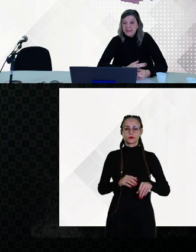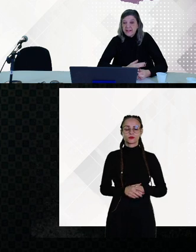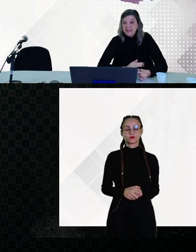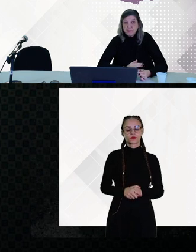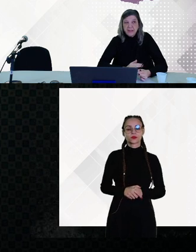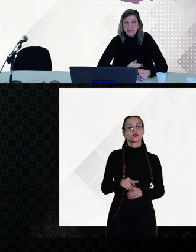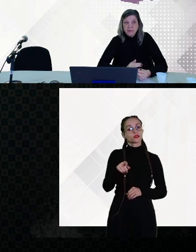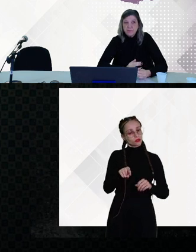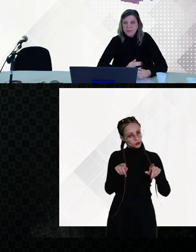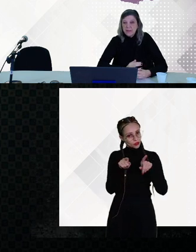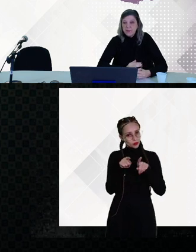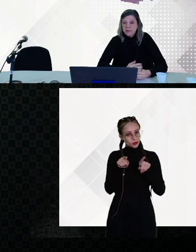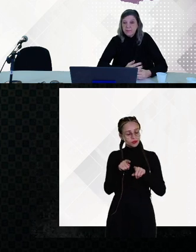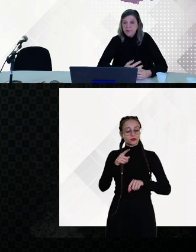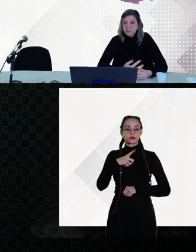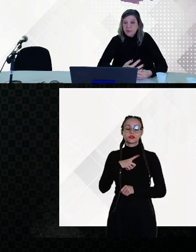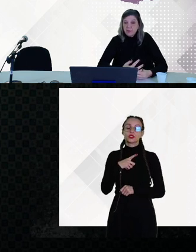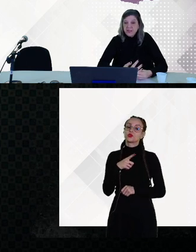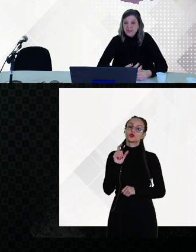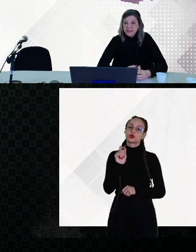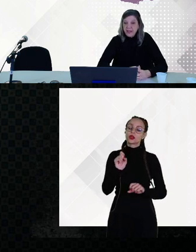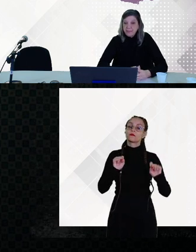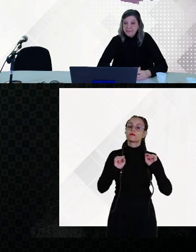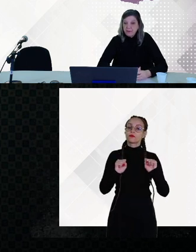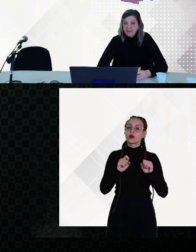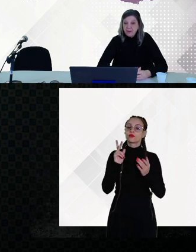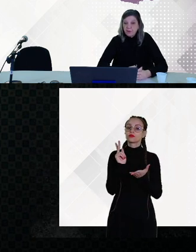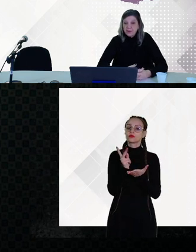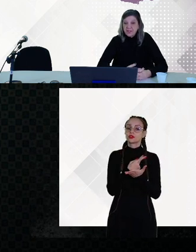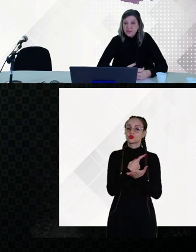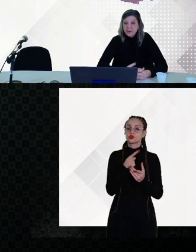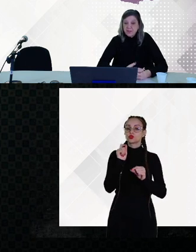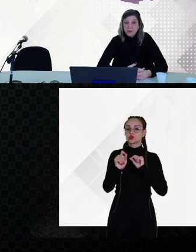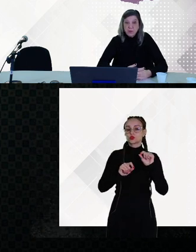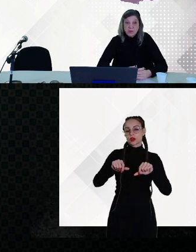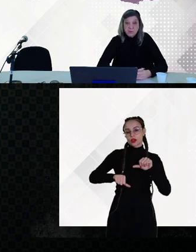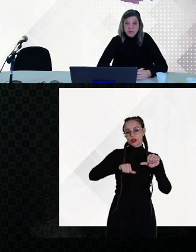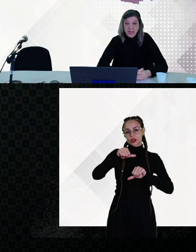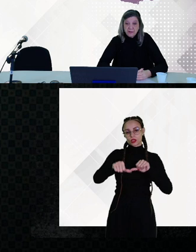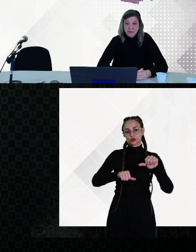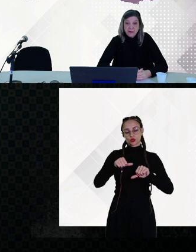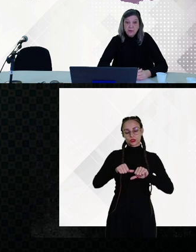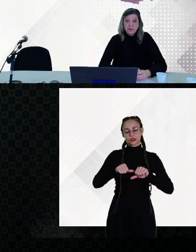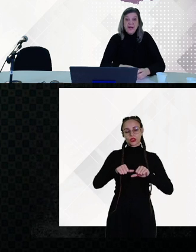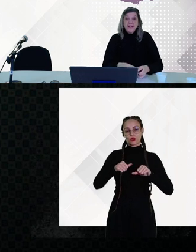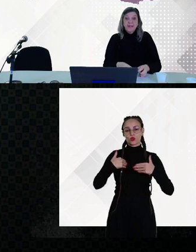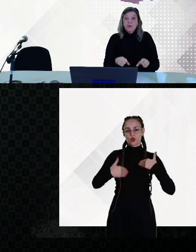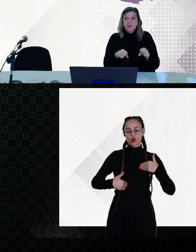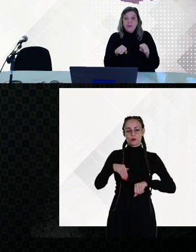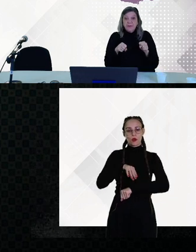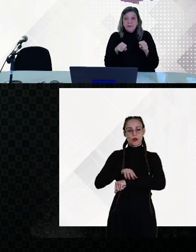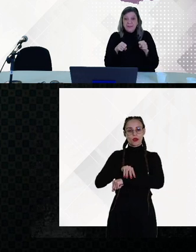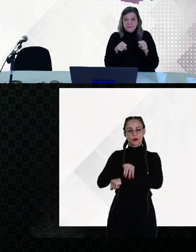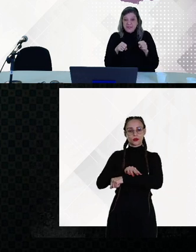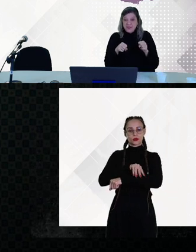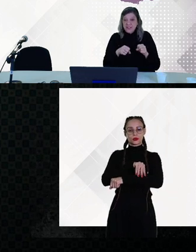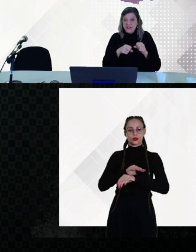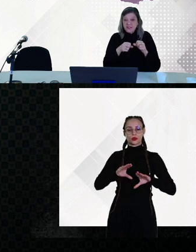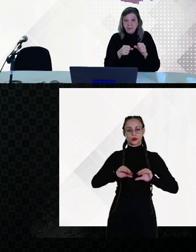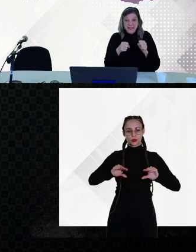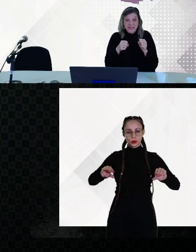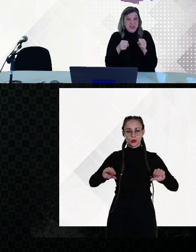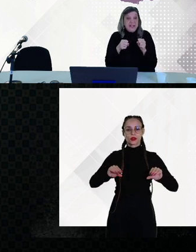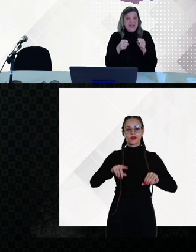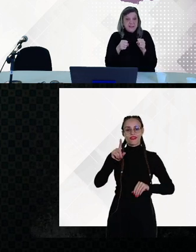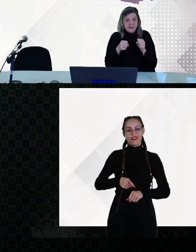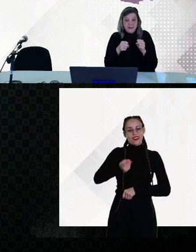E ele tem também pode apresentar alterações do tônus muscular, aí com uma espasticidade,